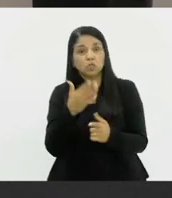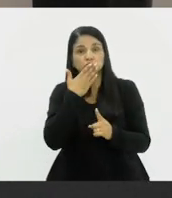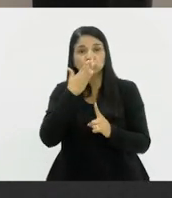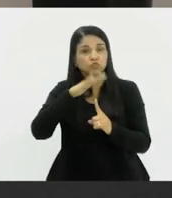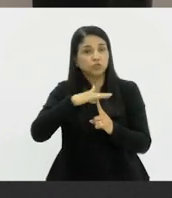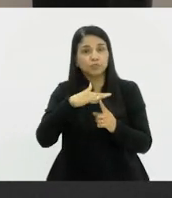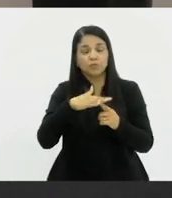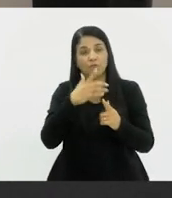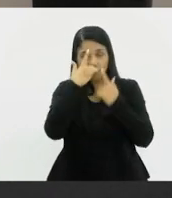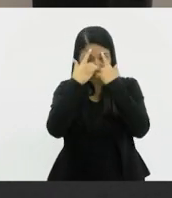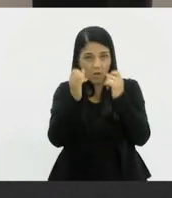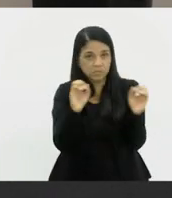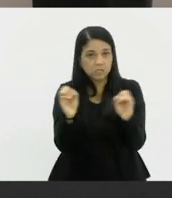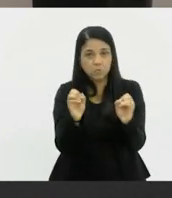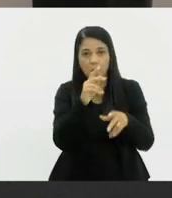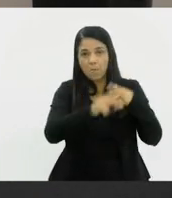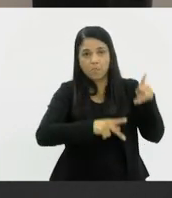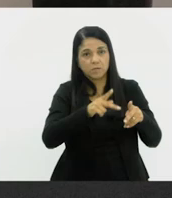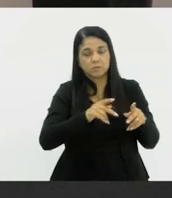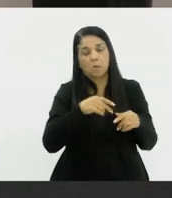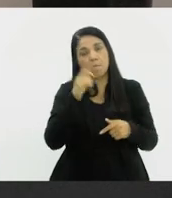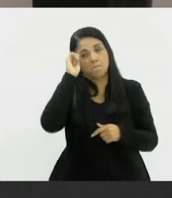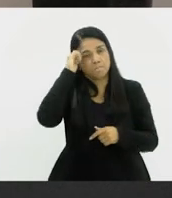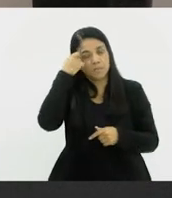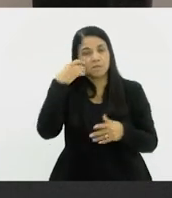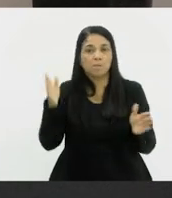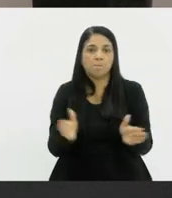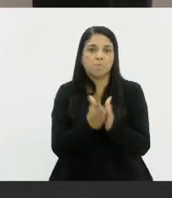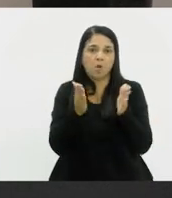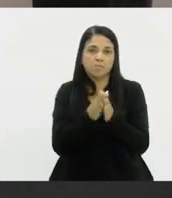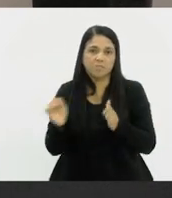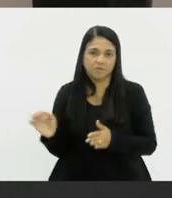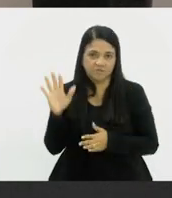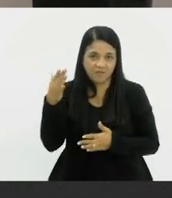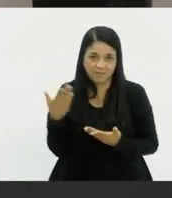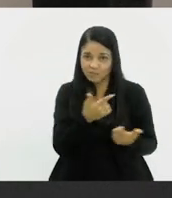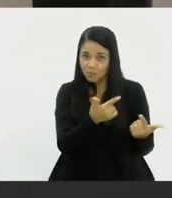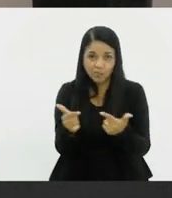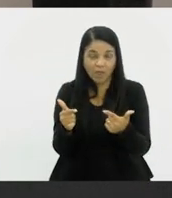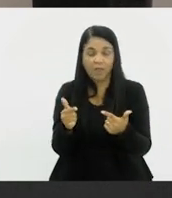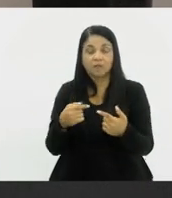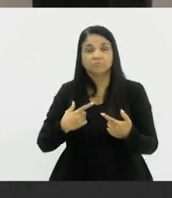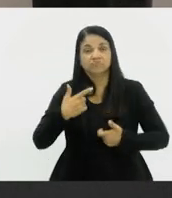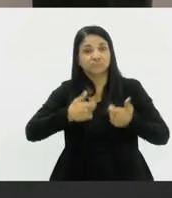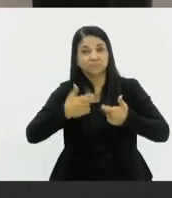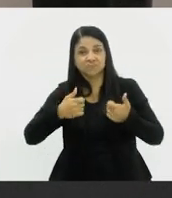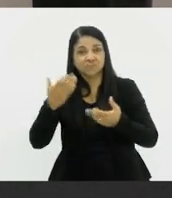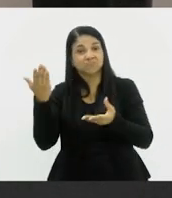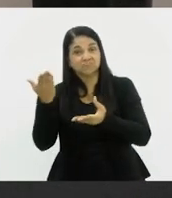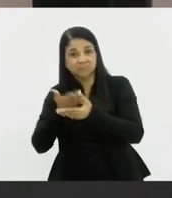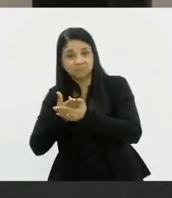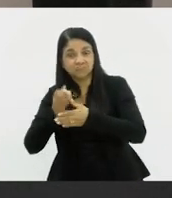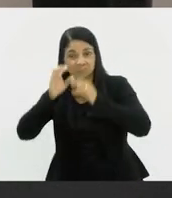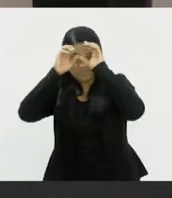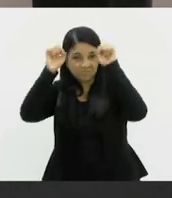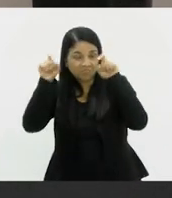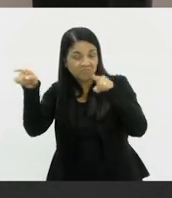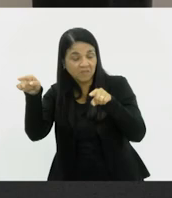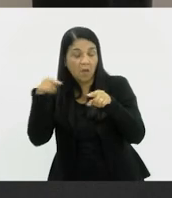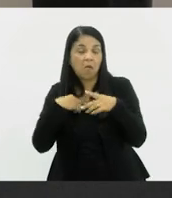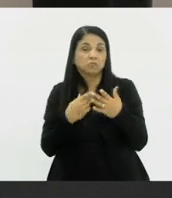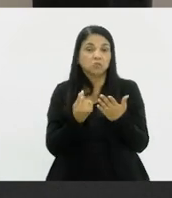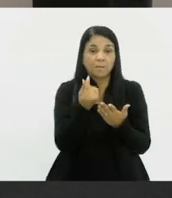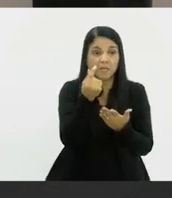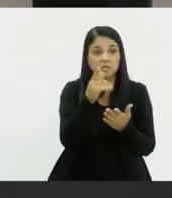de violência a população preta pobre periférica É verdade briga noos tribunais brigam na televisão brigam nos preços